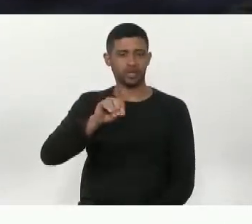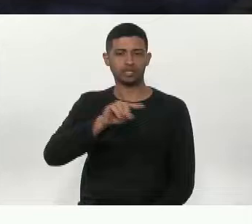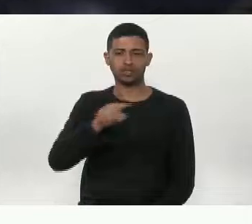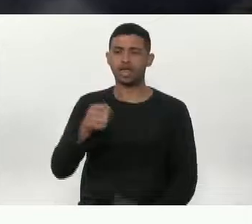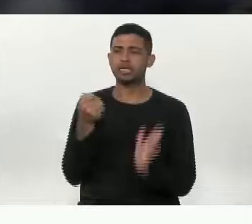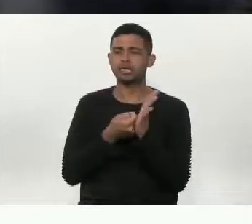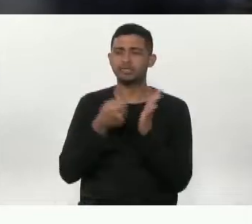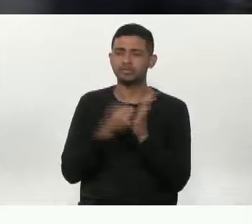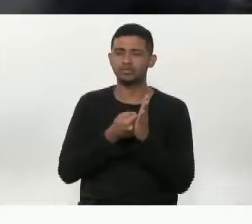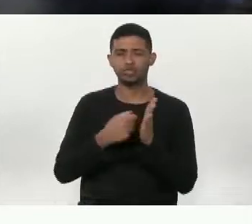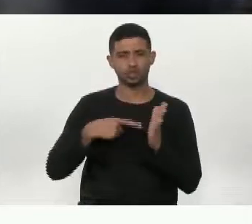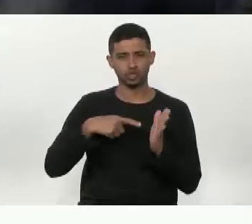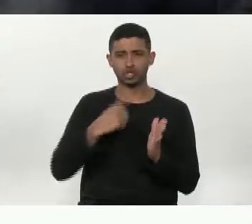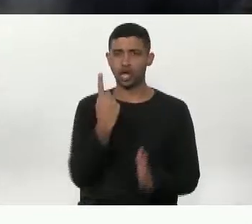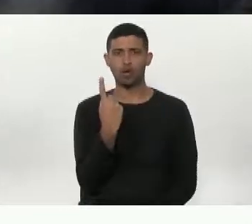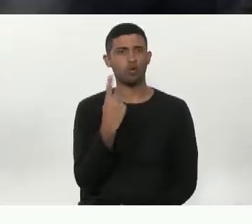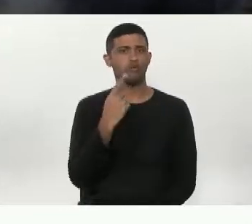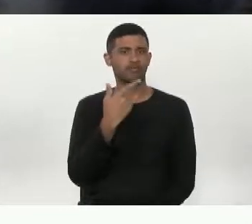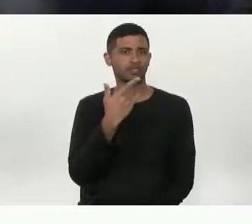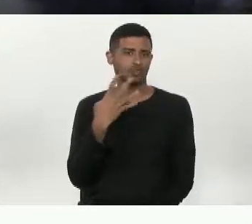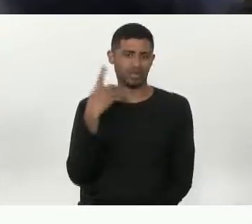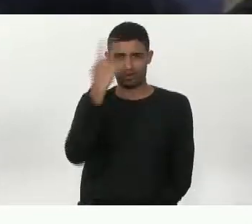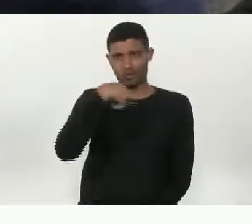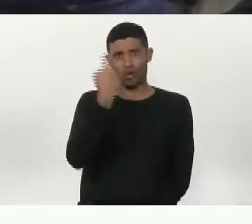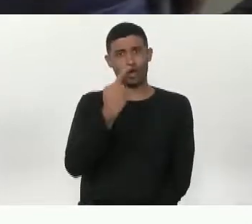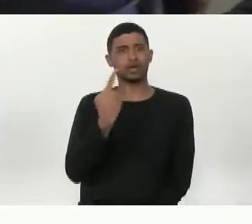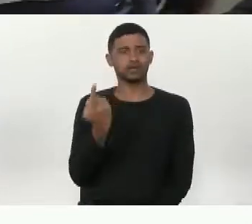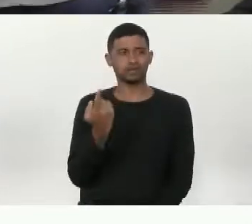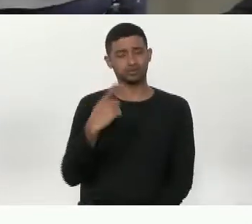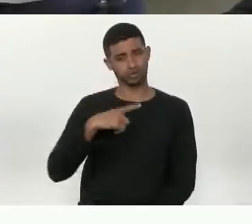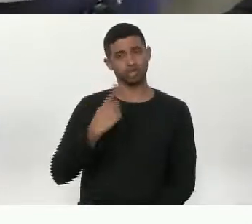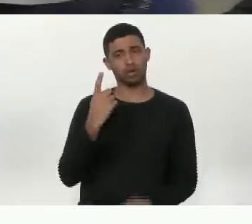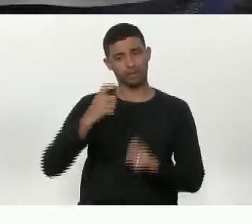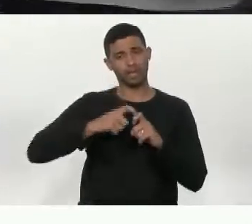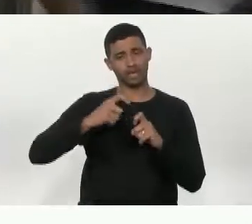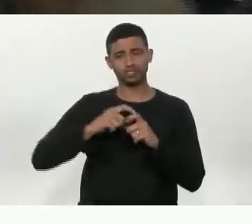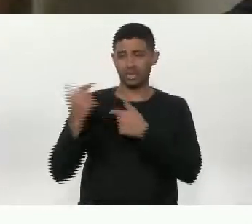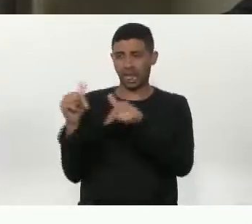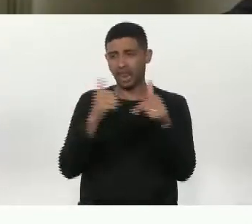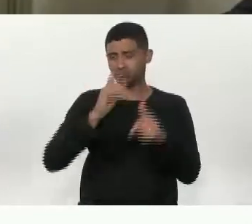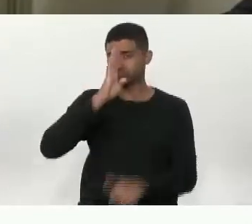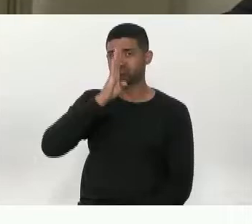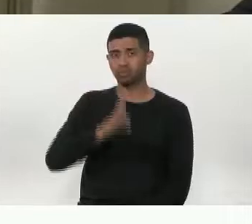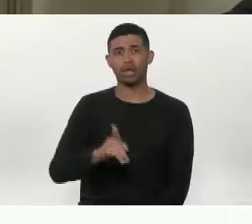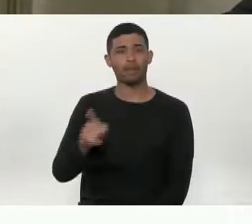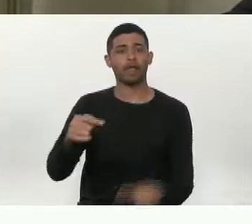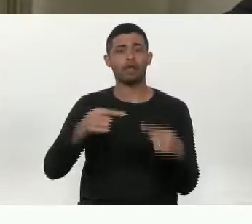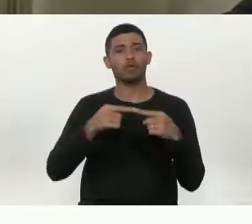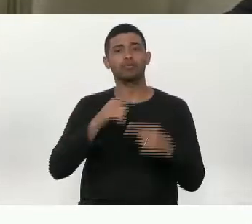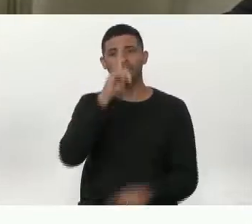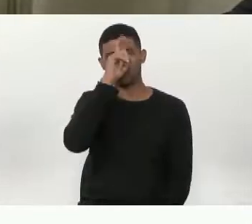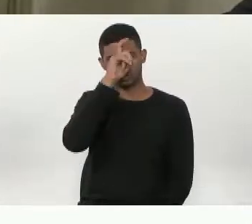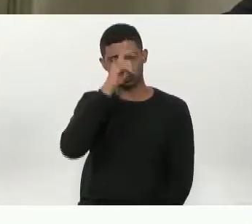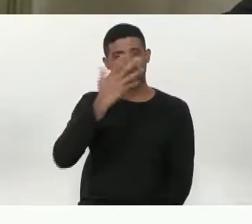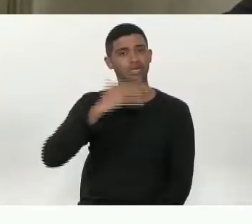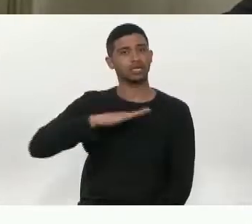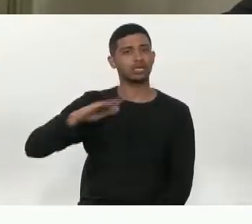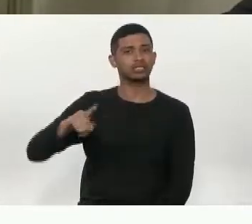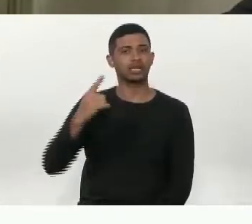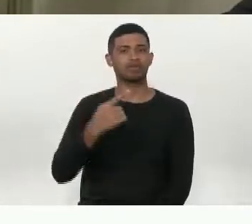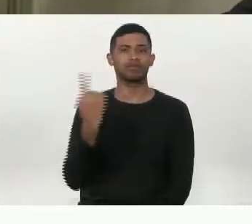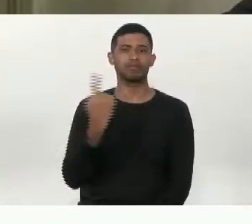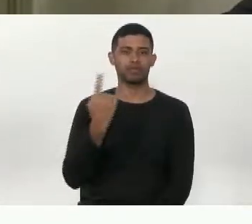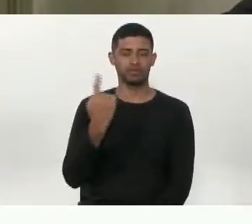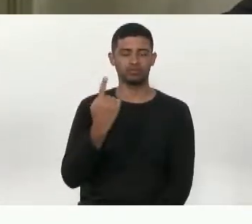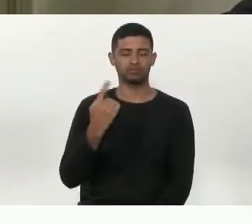que tivesse um plantonista ali 24 horas. Nós tínhamos um plantonista 24 horas, sim, mas no Hospital da Criança, no primeiro andar. E